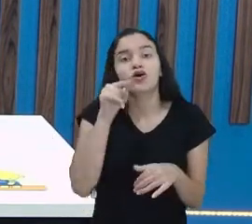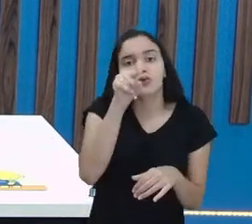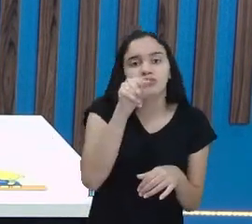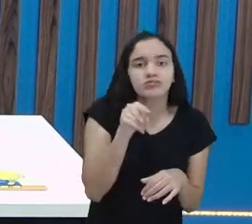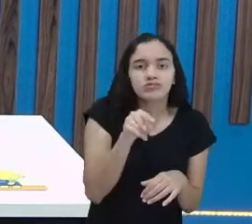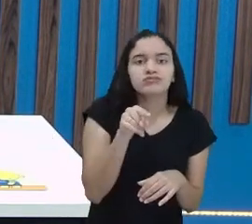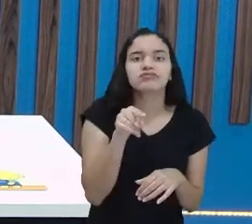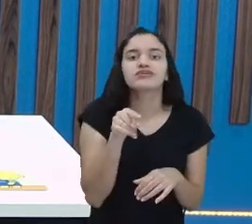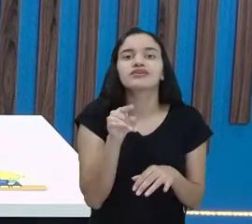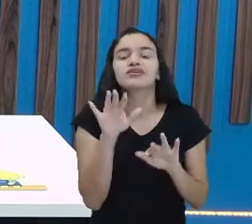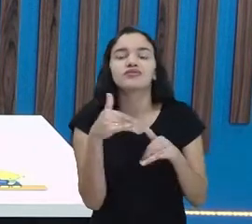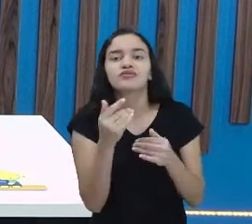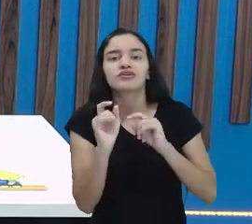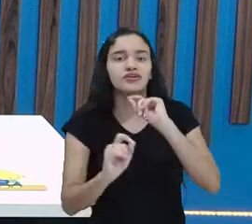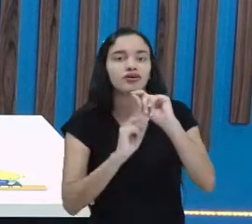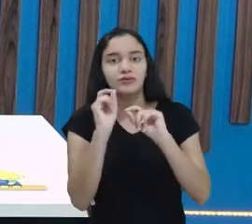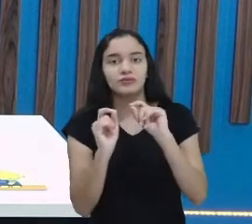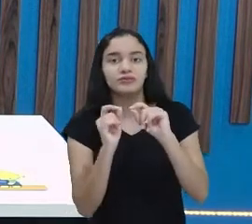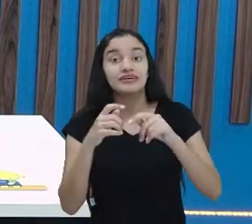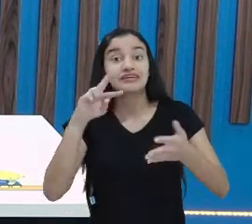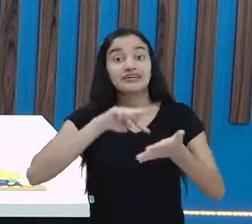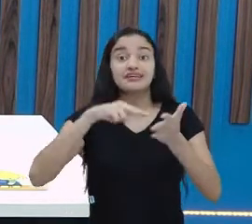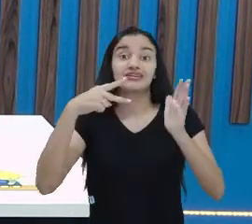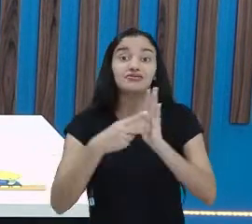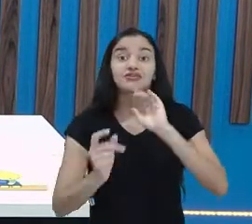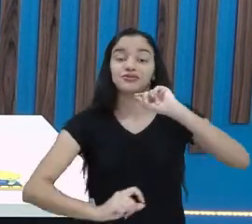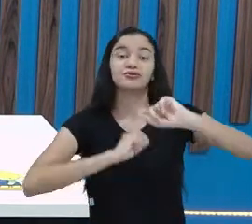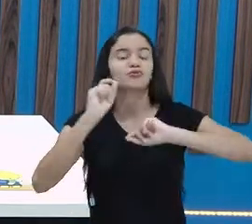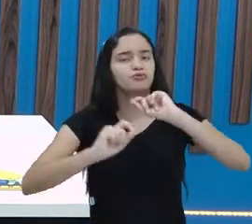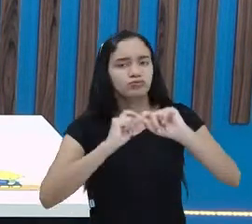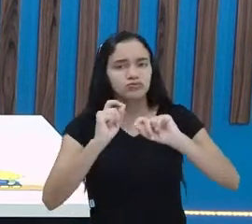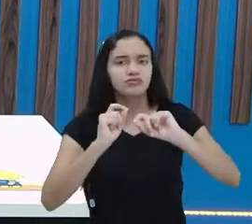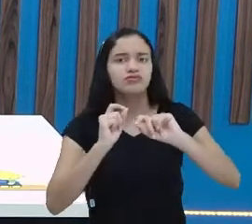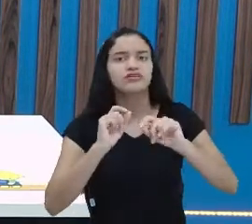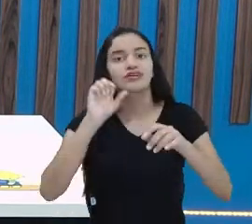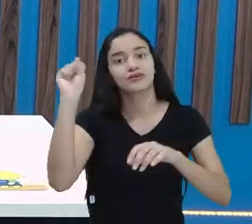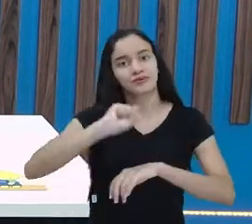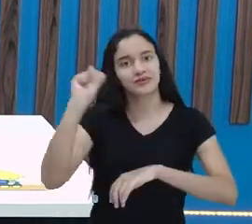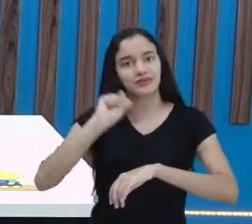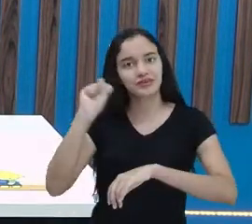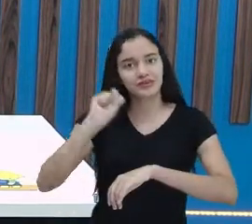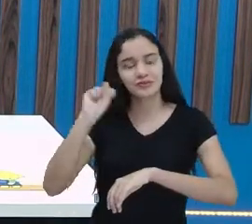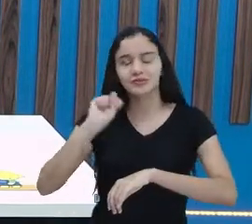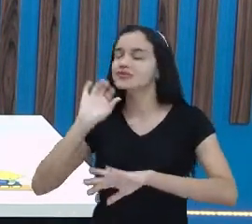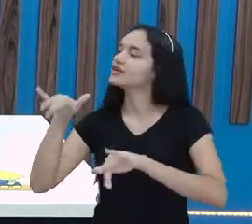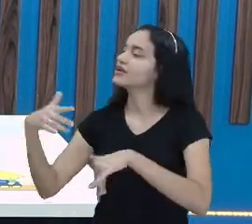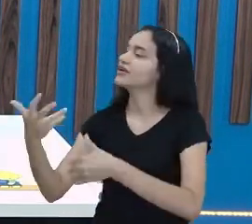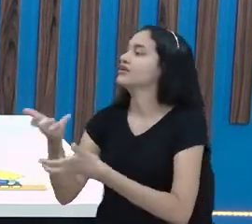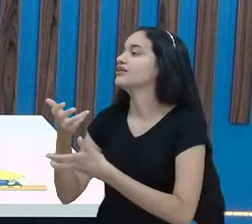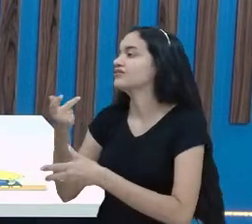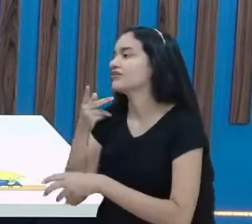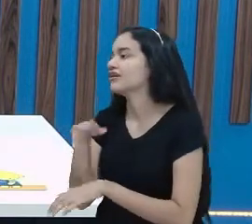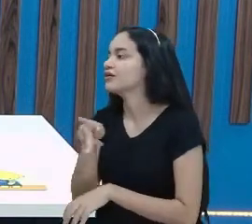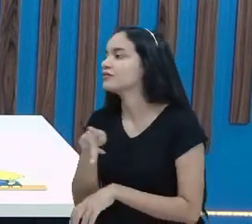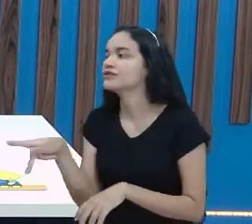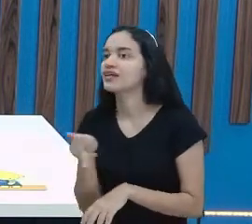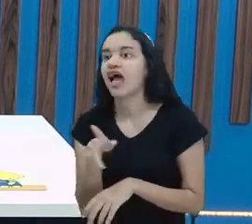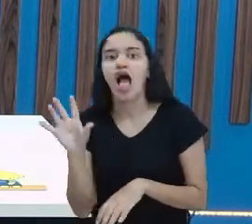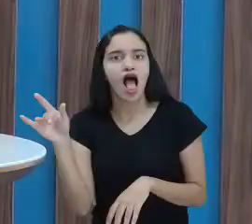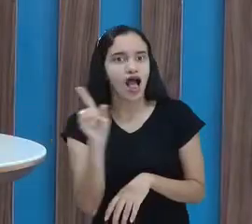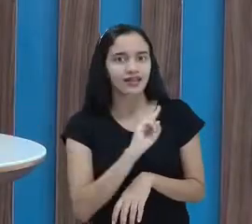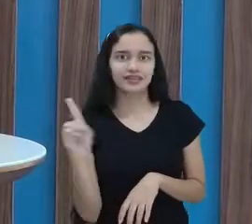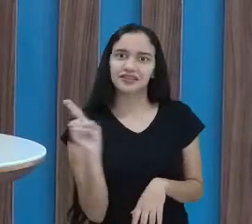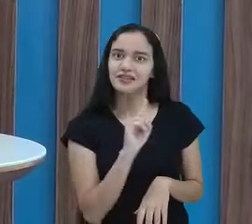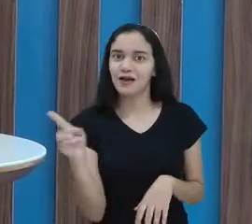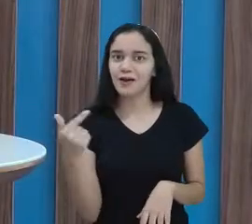ficam acendendo e apagando, significa que ele está contando os segundos. Quer falar, professora Iris? Não, professora, estou bem